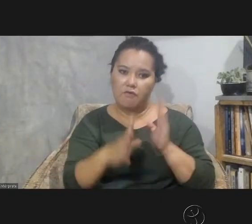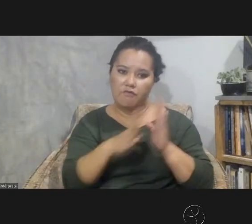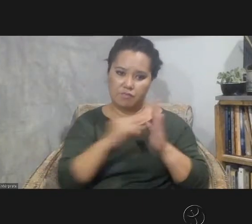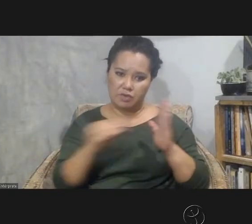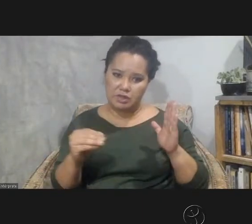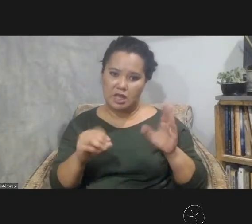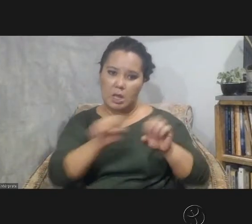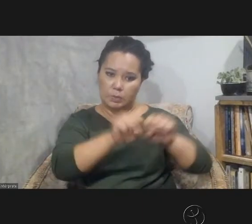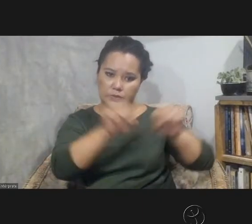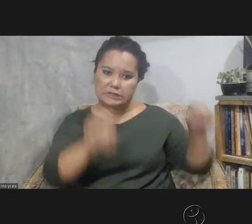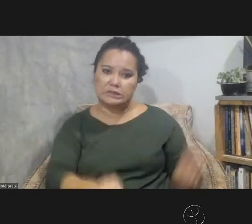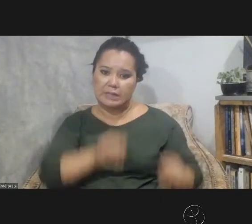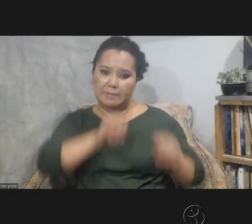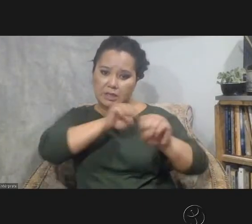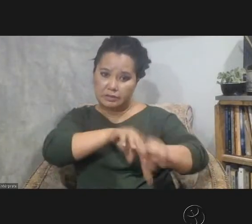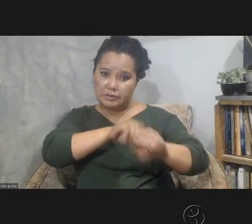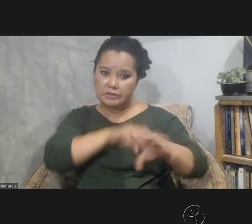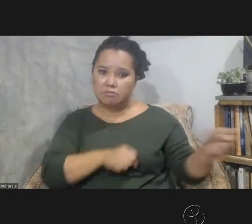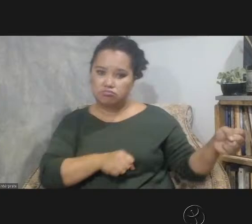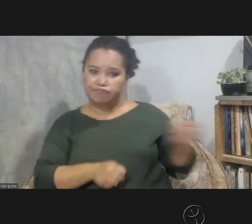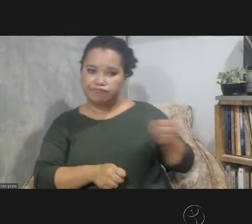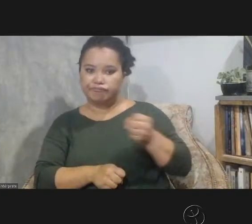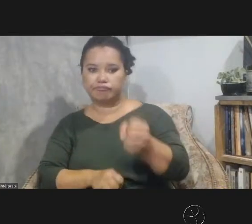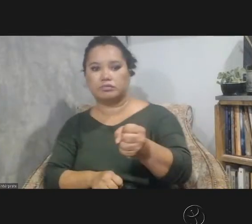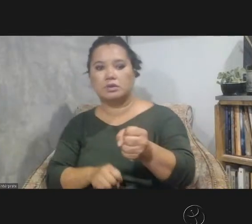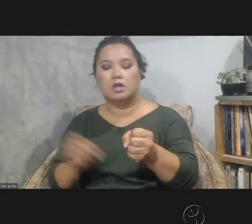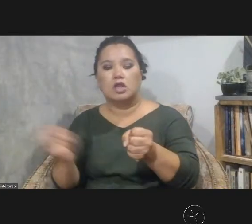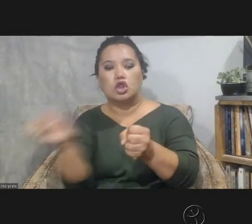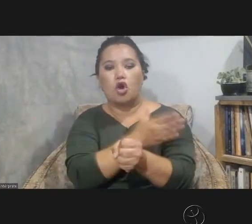porque afinal de jovens